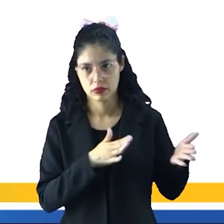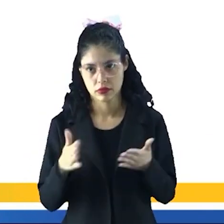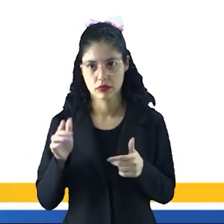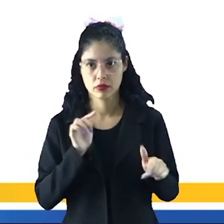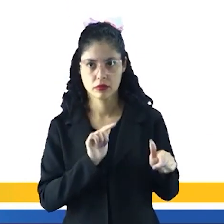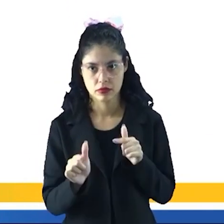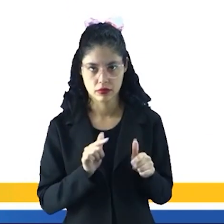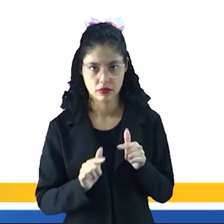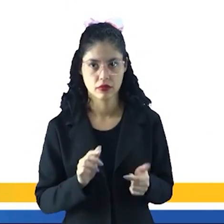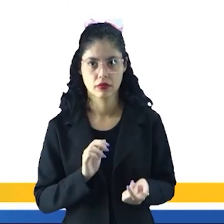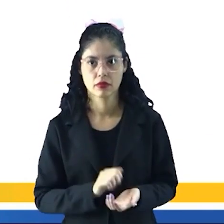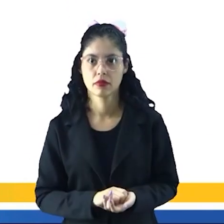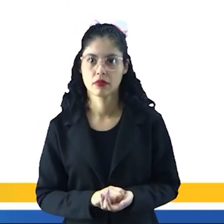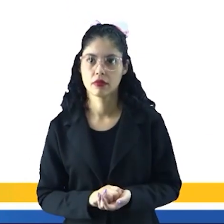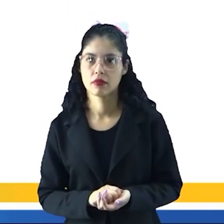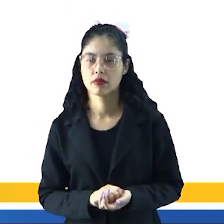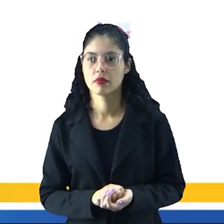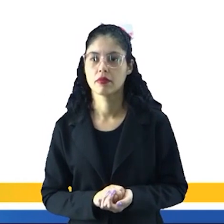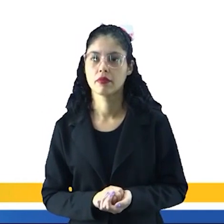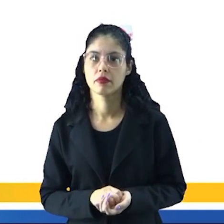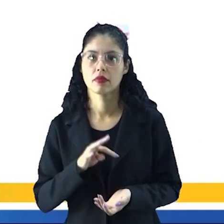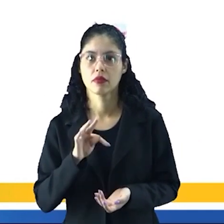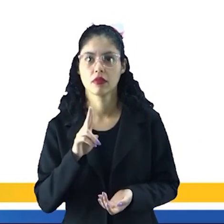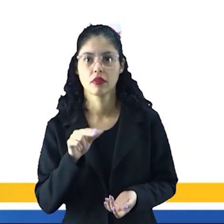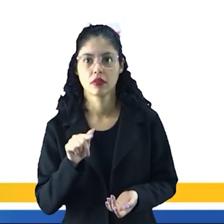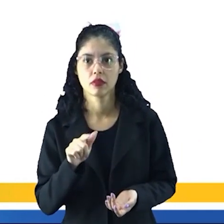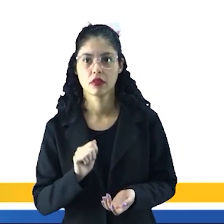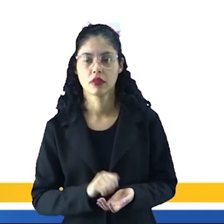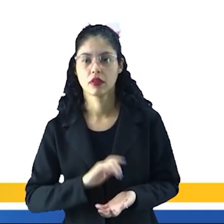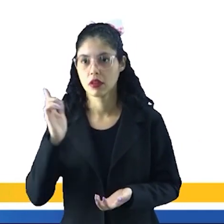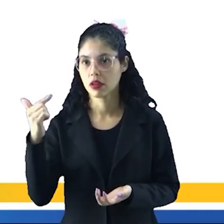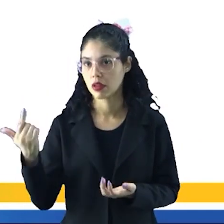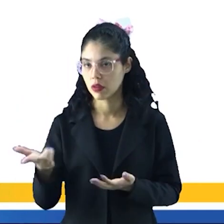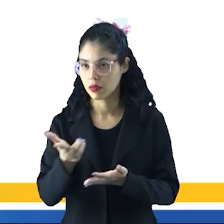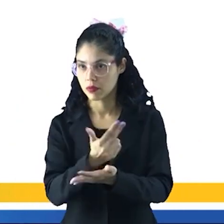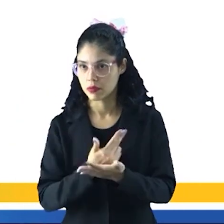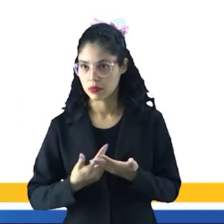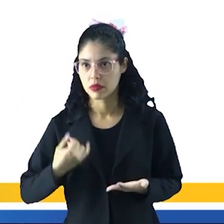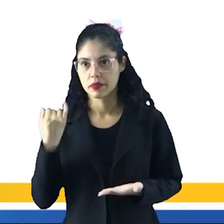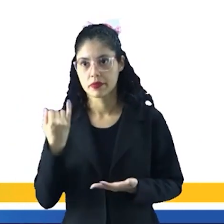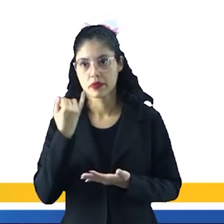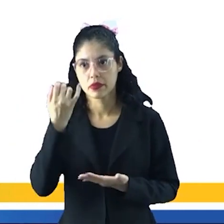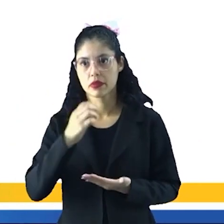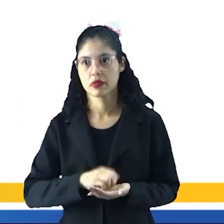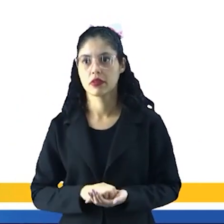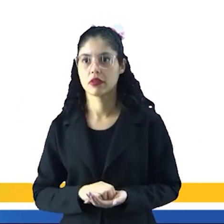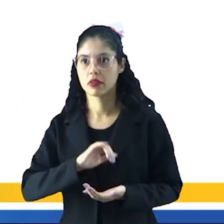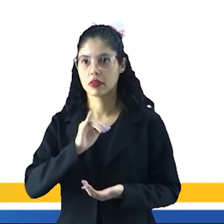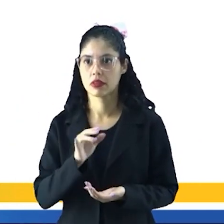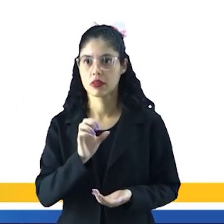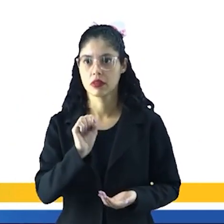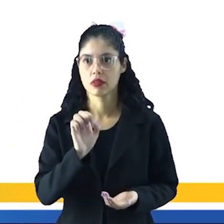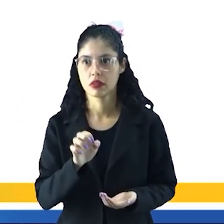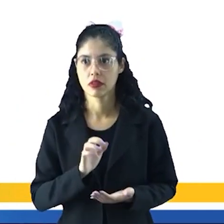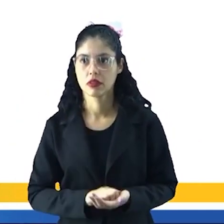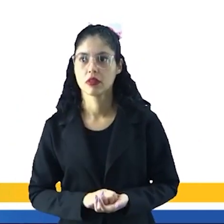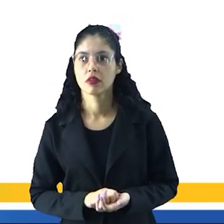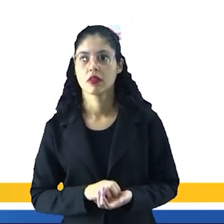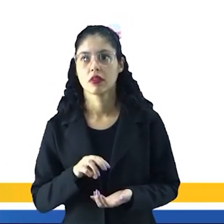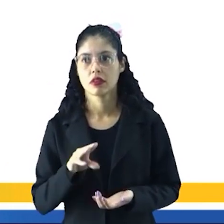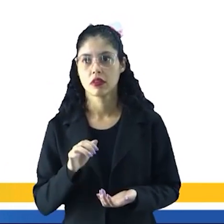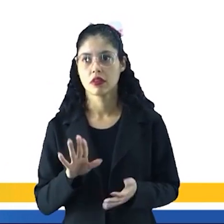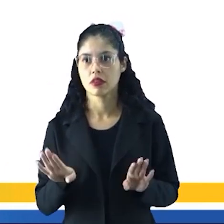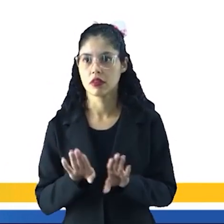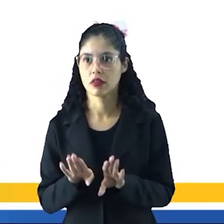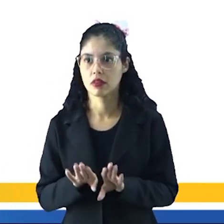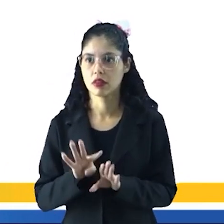do trabalho de Ernesto Neto. Tunga é outro artista muito importante, José de Barros Carvalho e Melo,